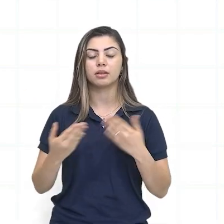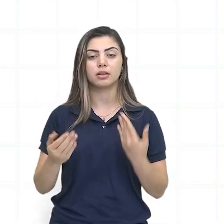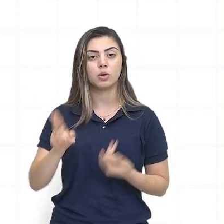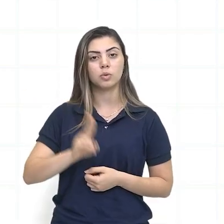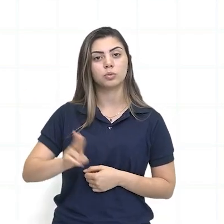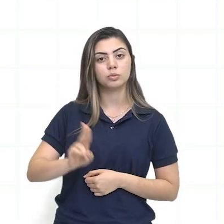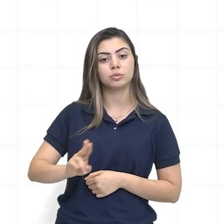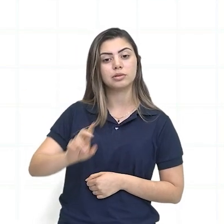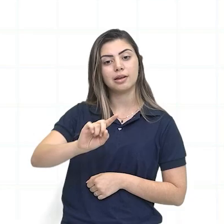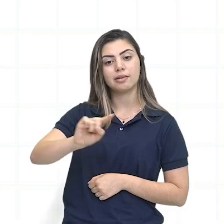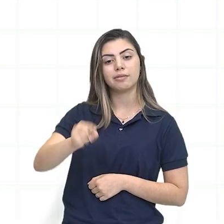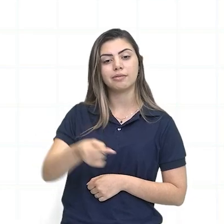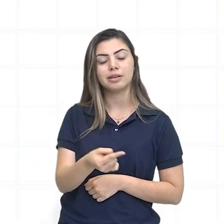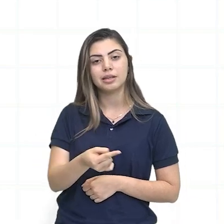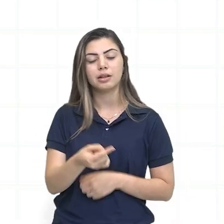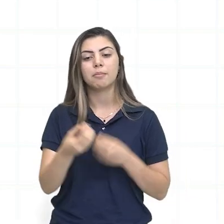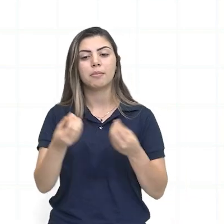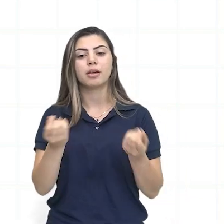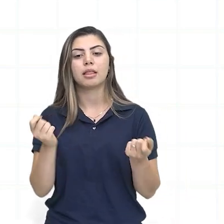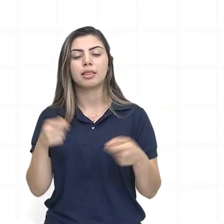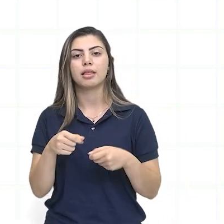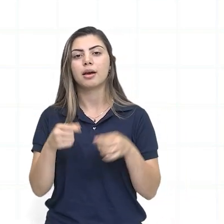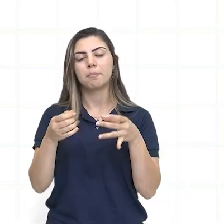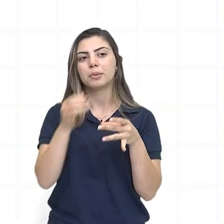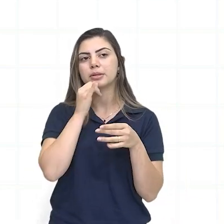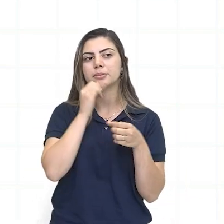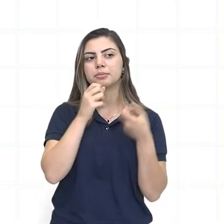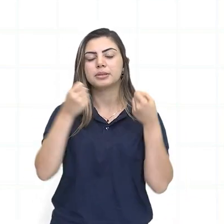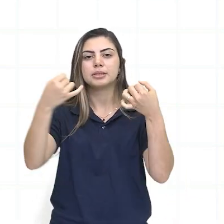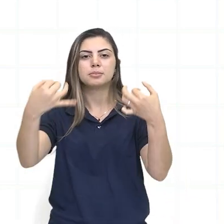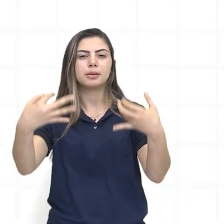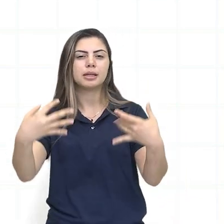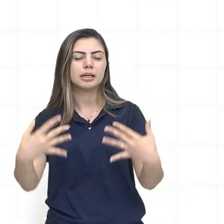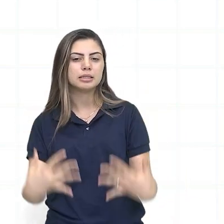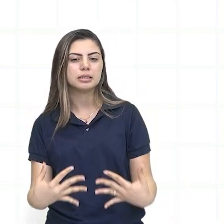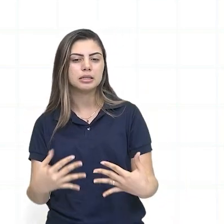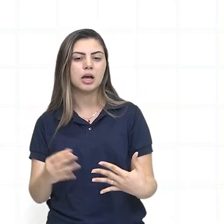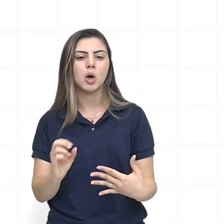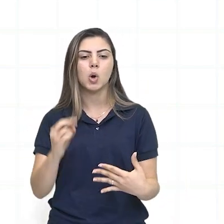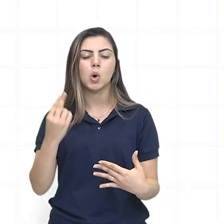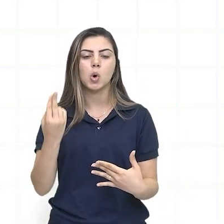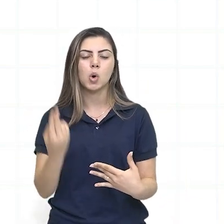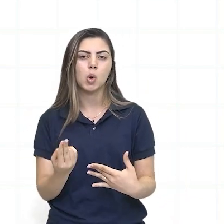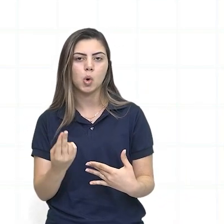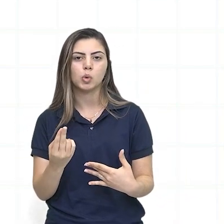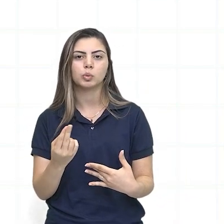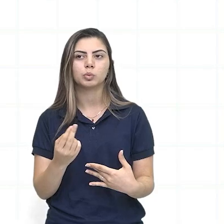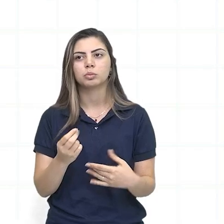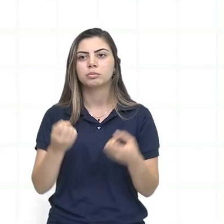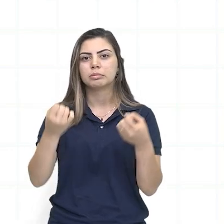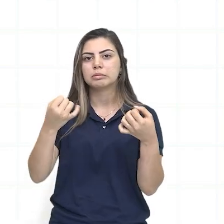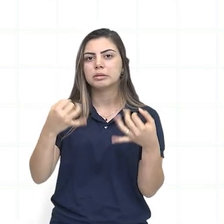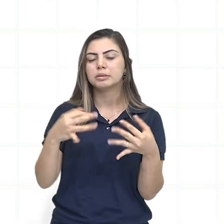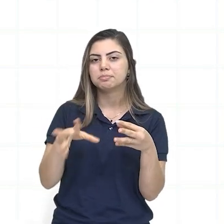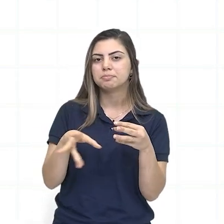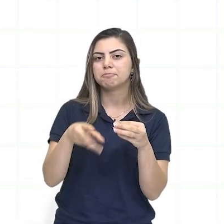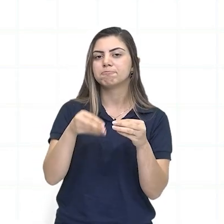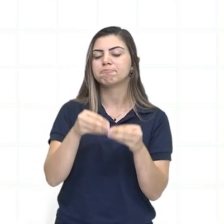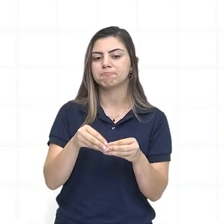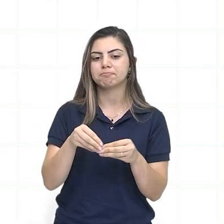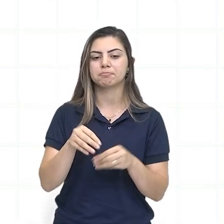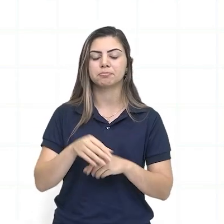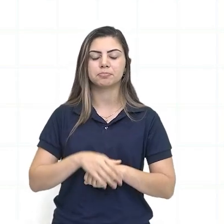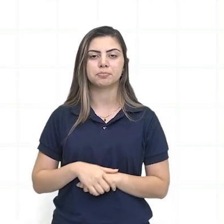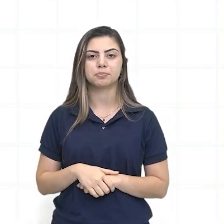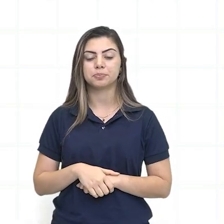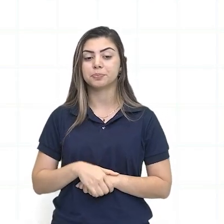explicações, expressões que explicam, que dão continuidade ou que corrigem, certo? Muito